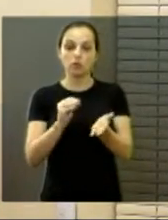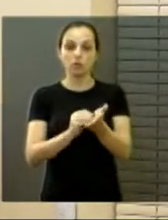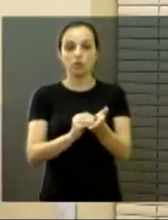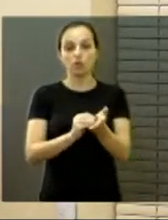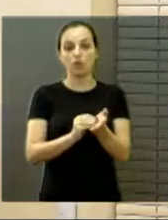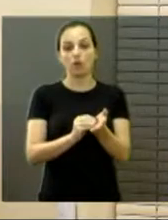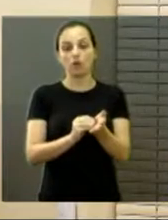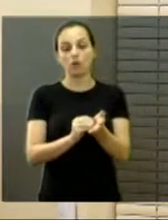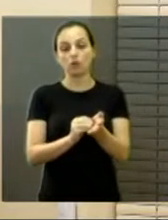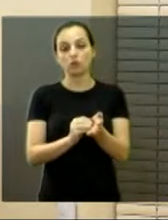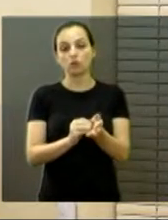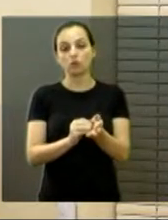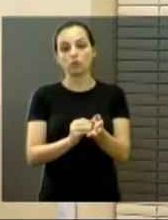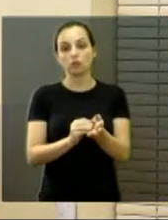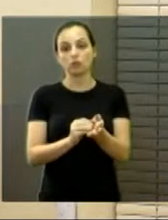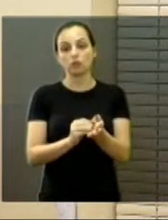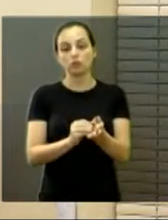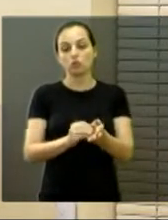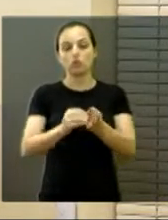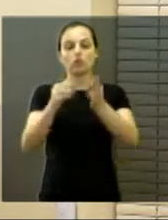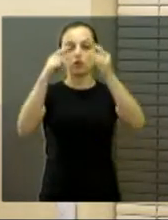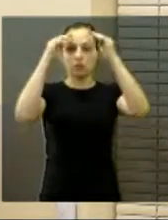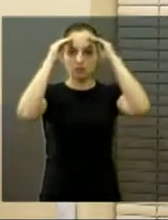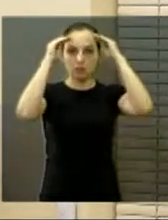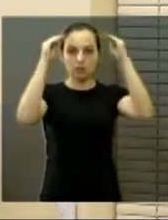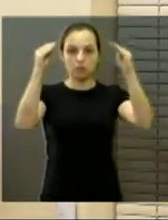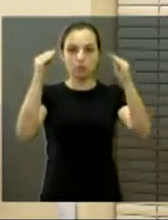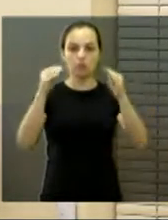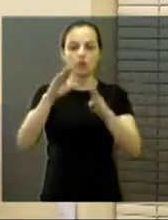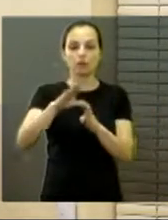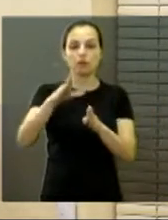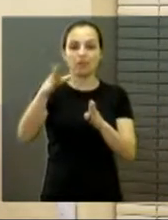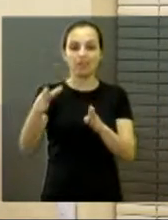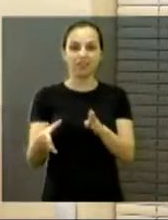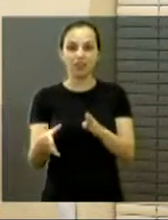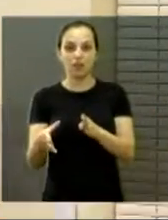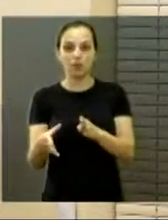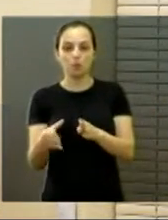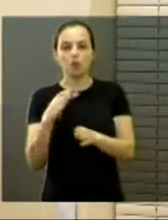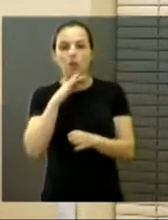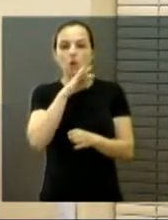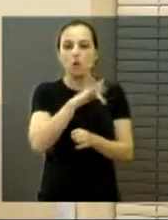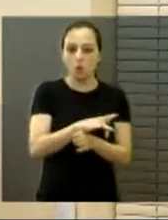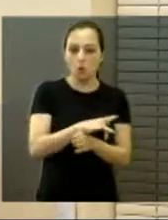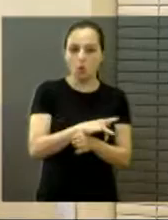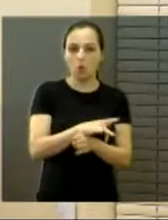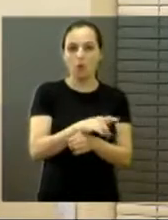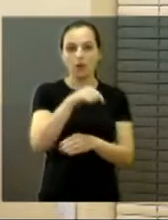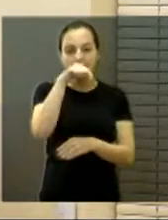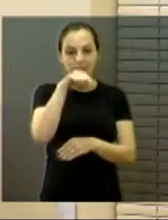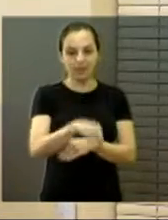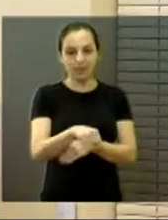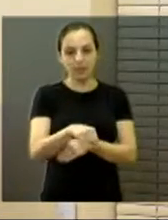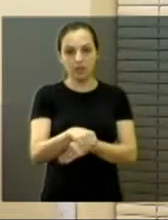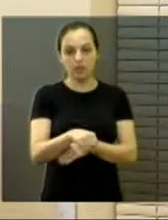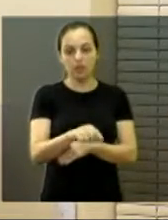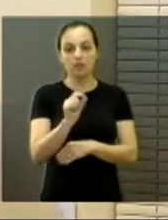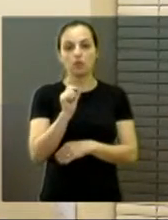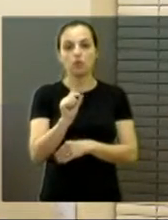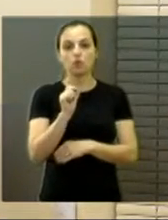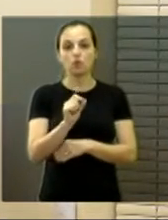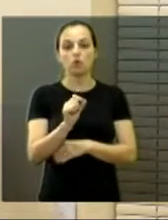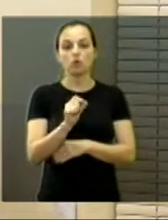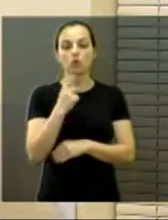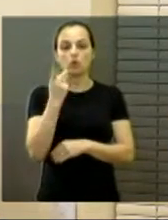Câmara Municipal de Araraquara, que eu acredito que pecou de uma forma muito ruim, se equivocou bastante,